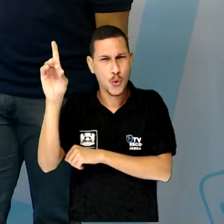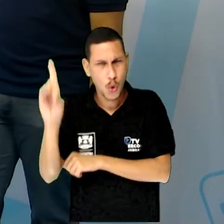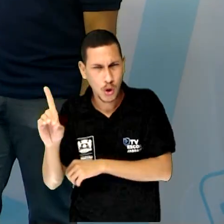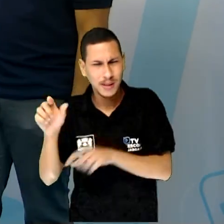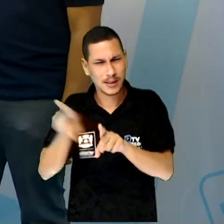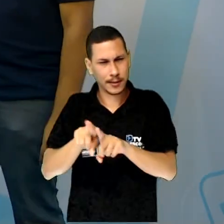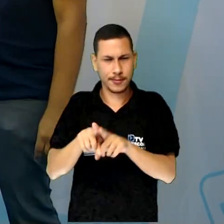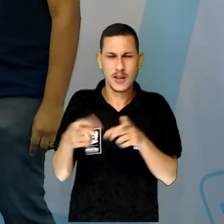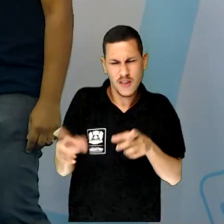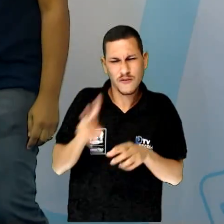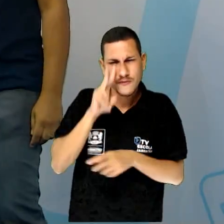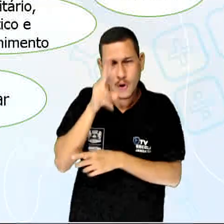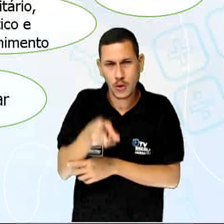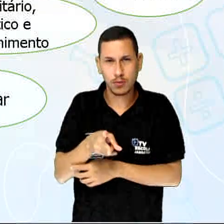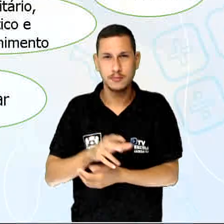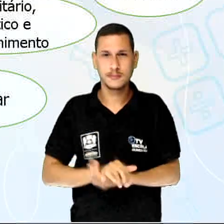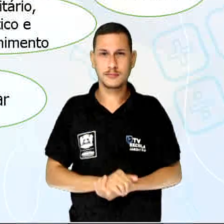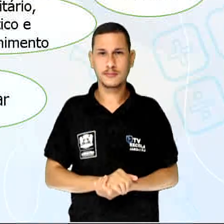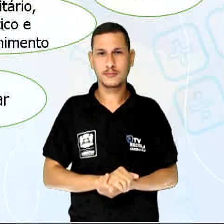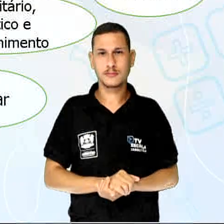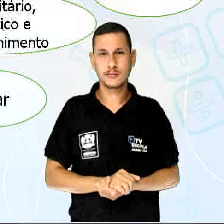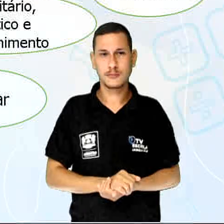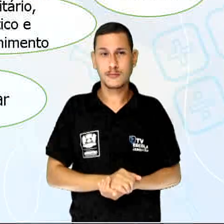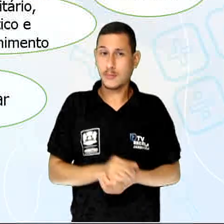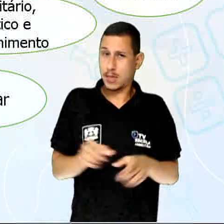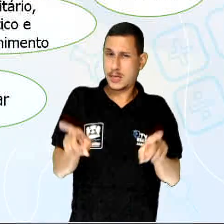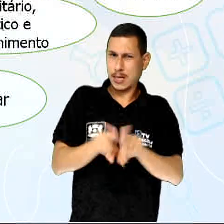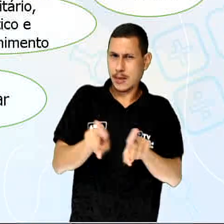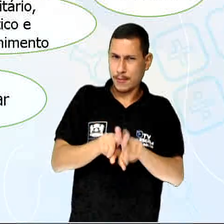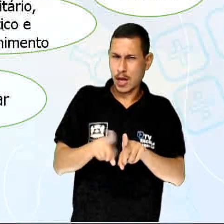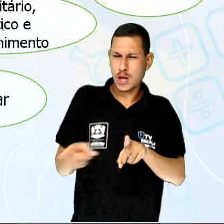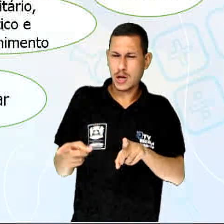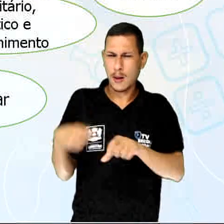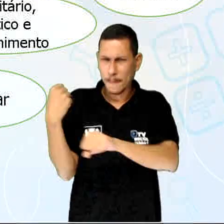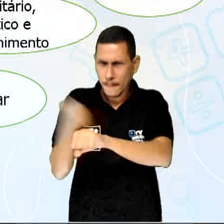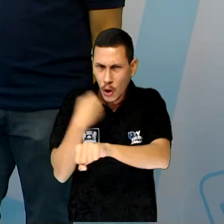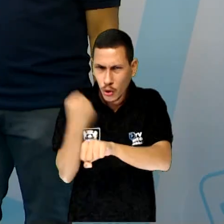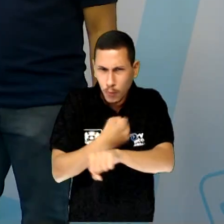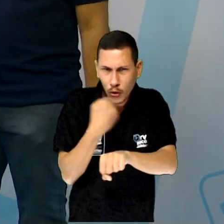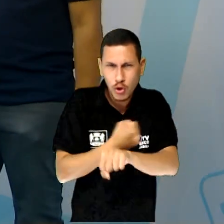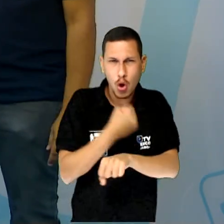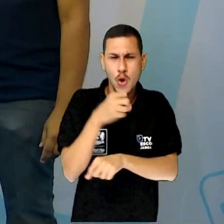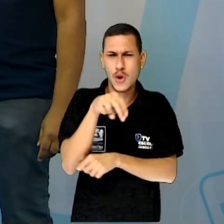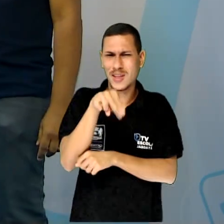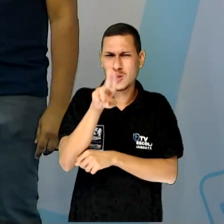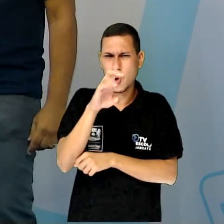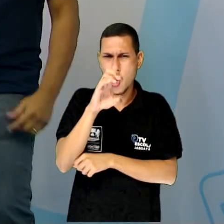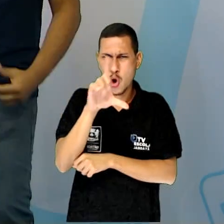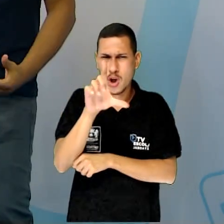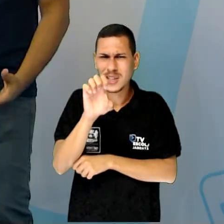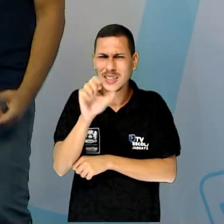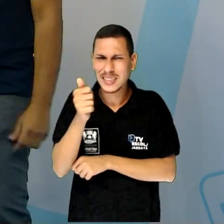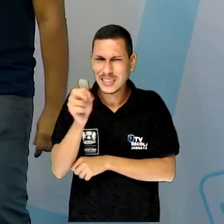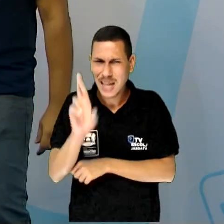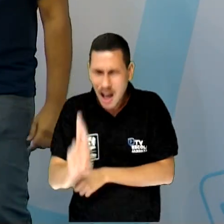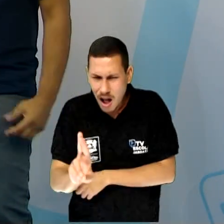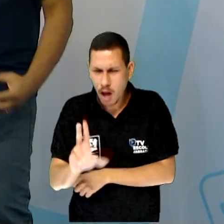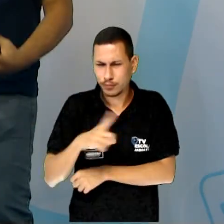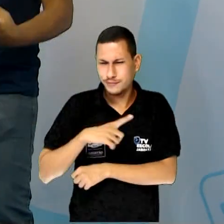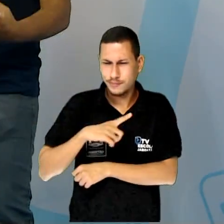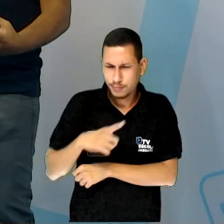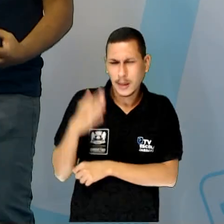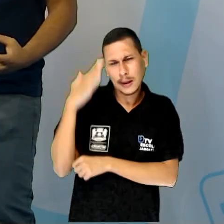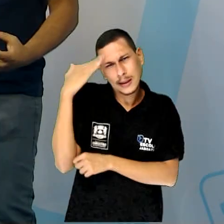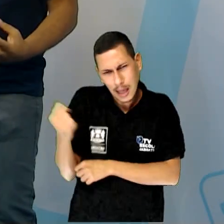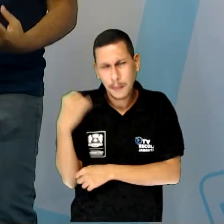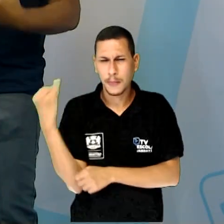muito fortes. A questão nuclear, os americanos, eles não abrem mão do seu arsenal nuclear, então é